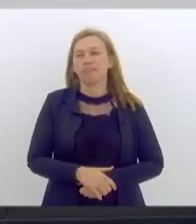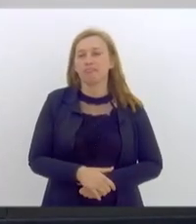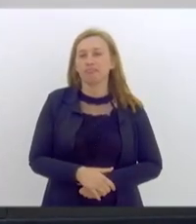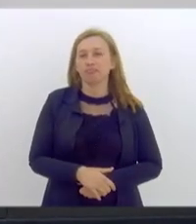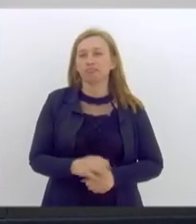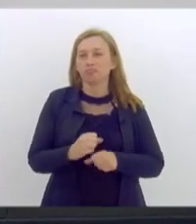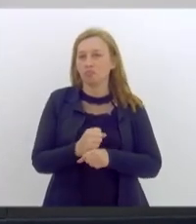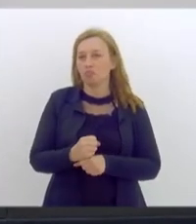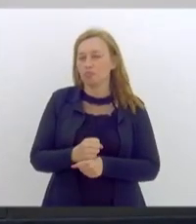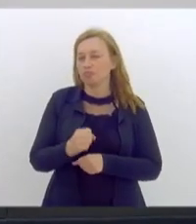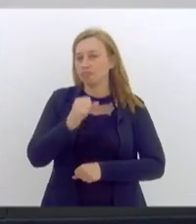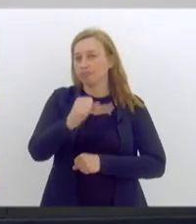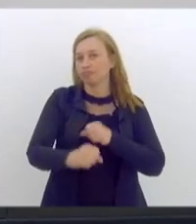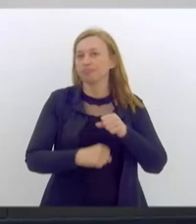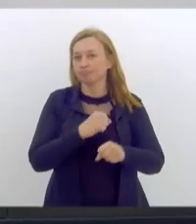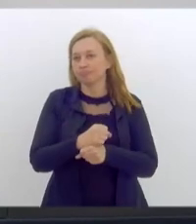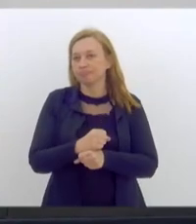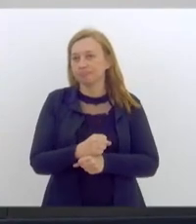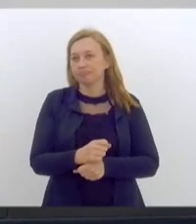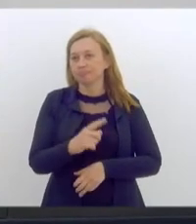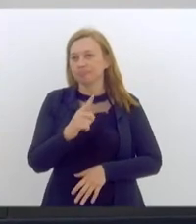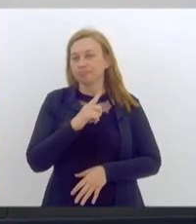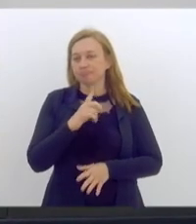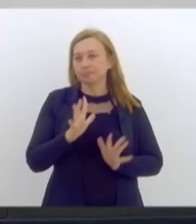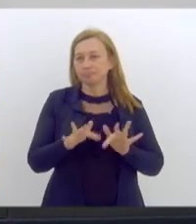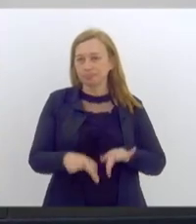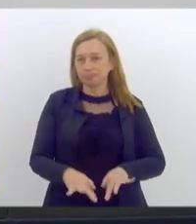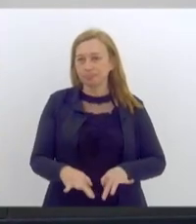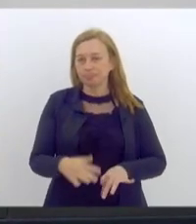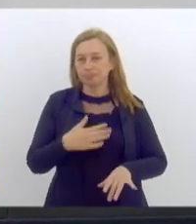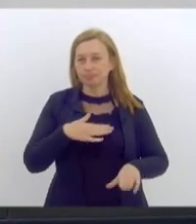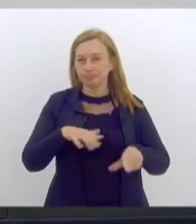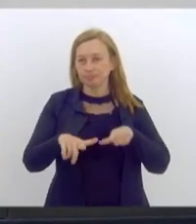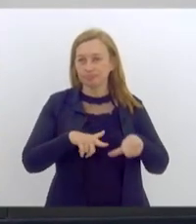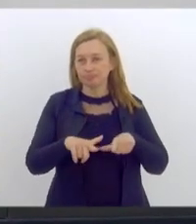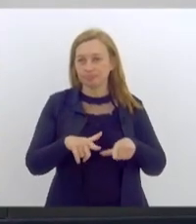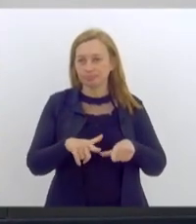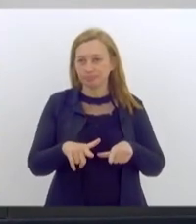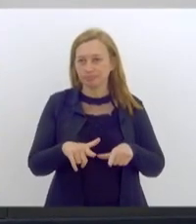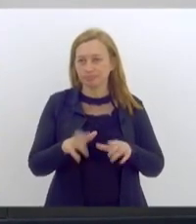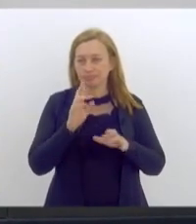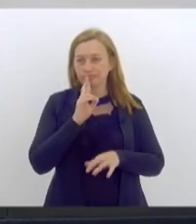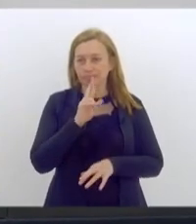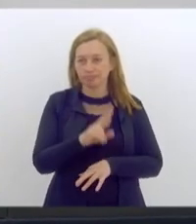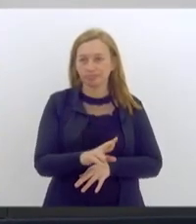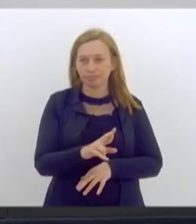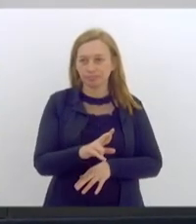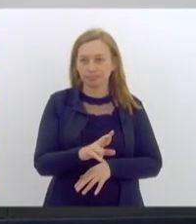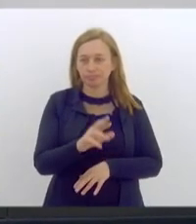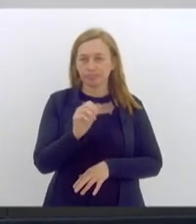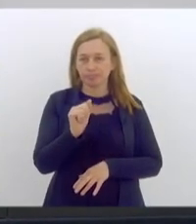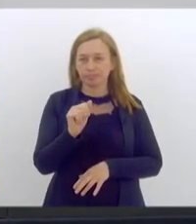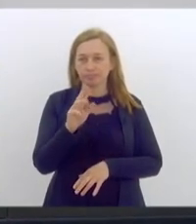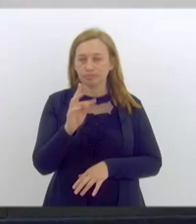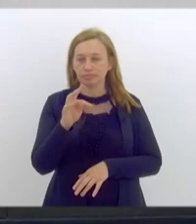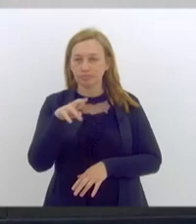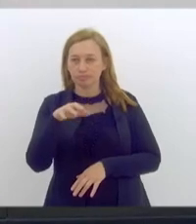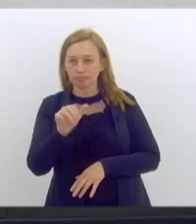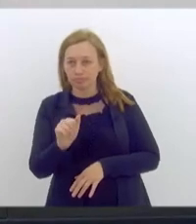tô falando do ano que vem quando eu tiver Encerrando o mandato vai chegar o resultado da auditoria